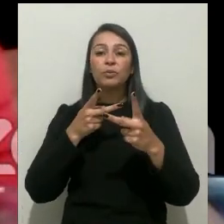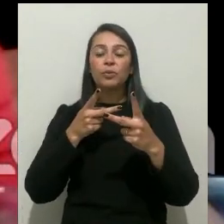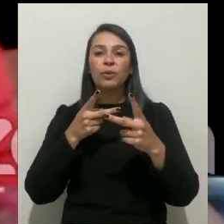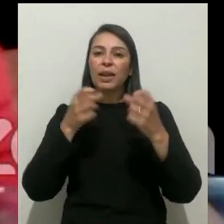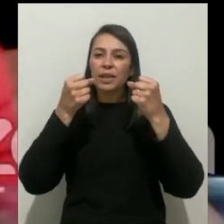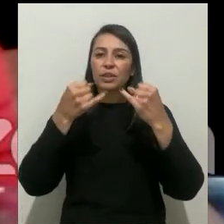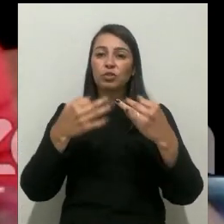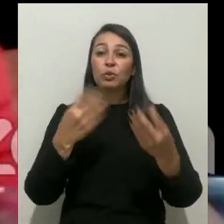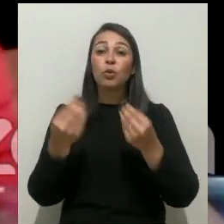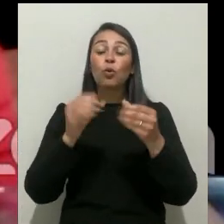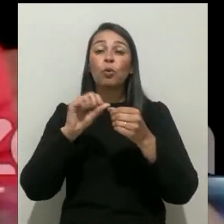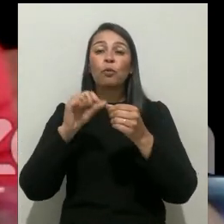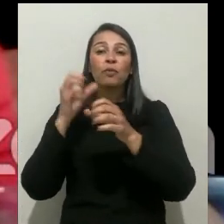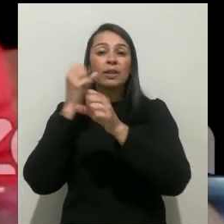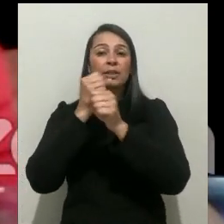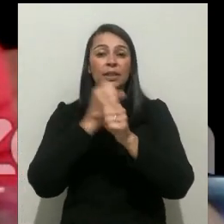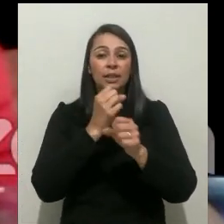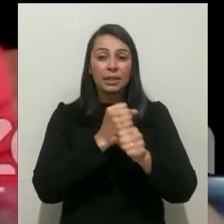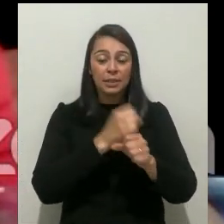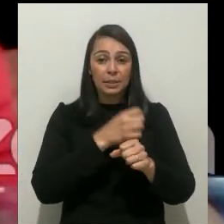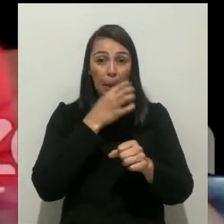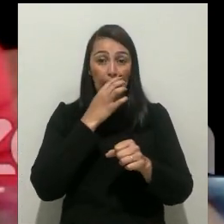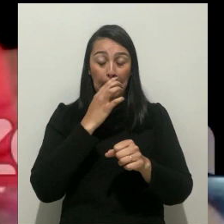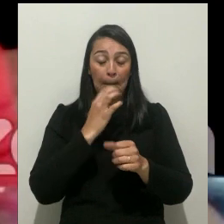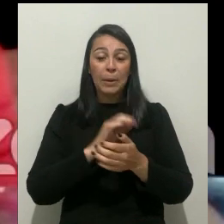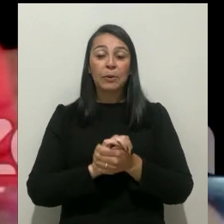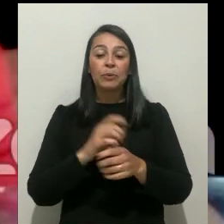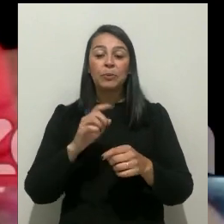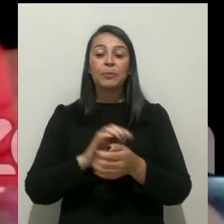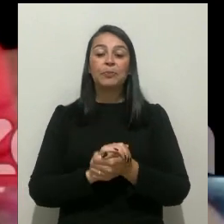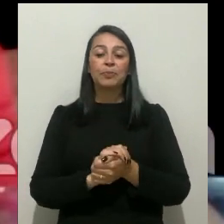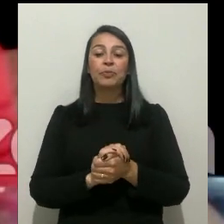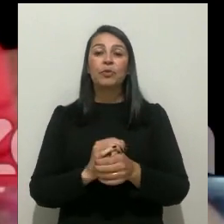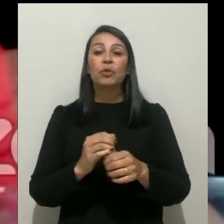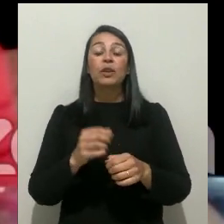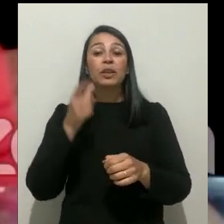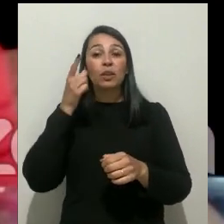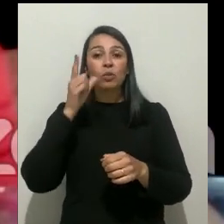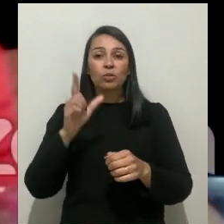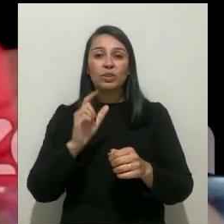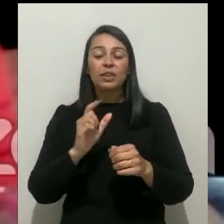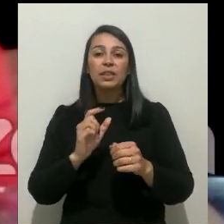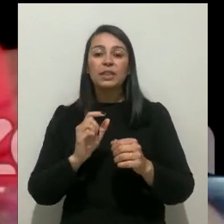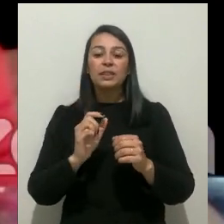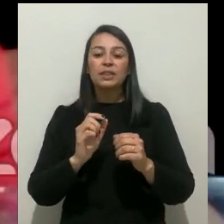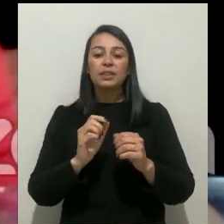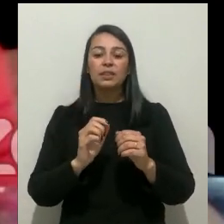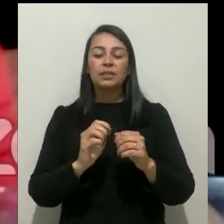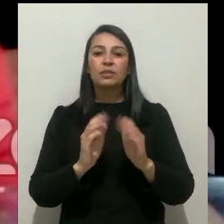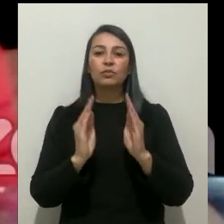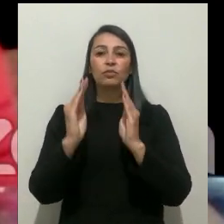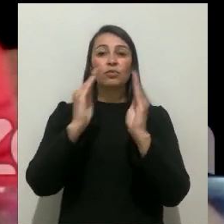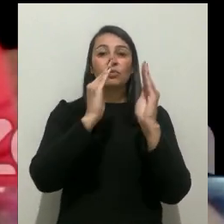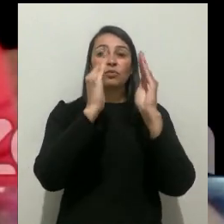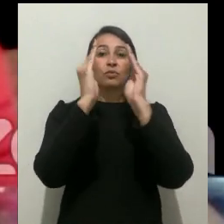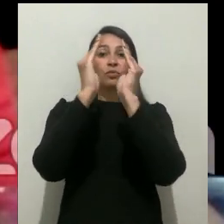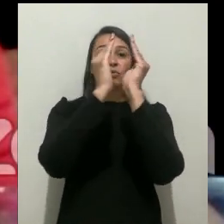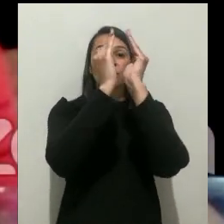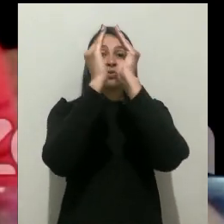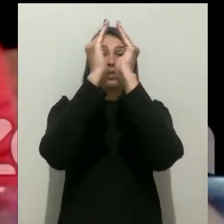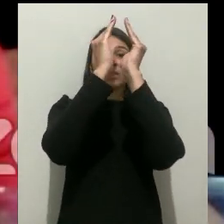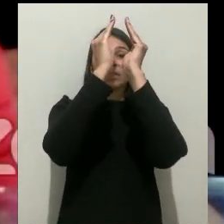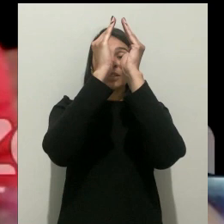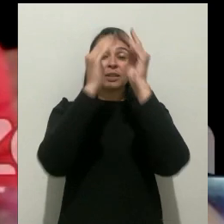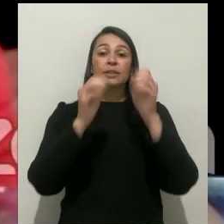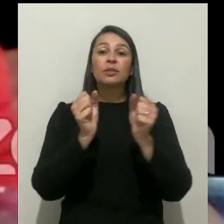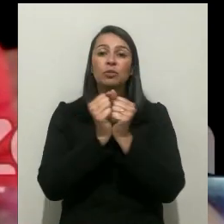esse cálculo que esse elemento conseguisse ficar lá em cima, né, com os ventos que batem lá. Então, um